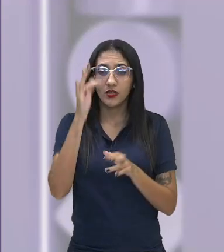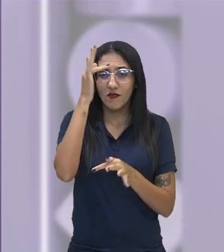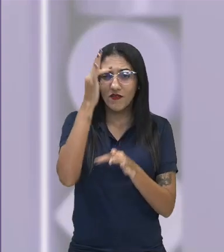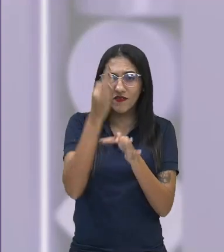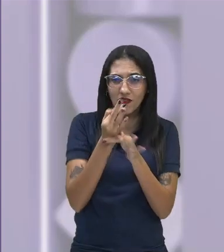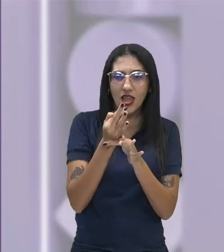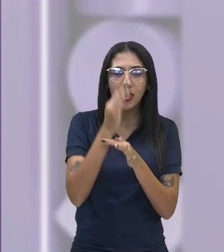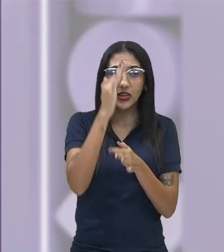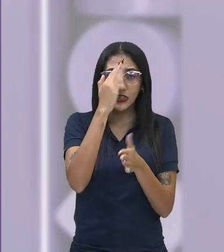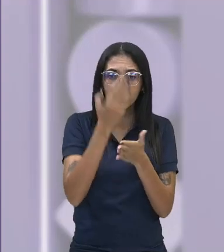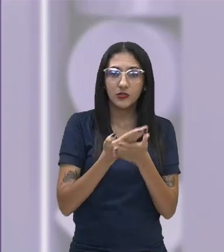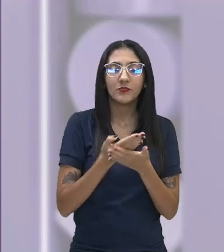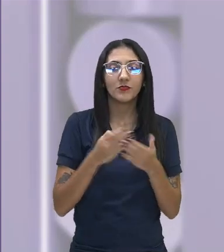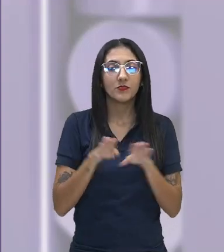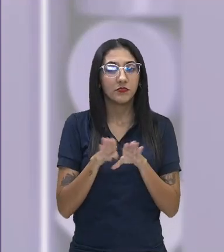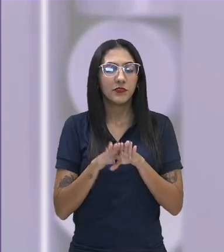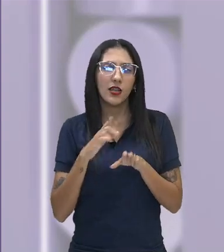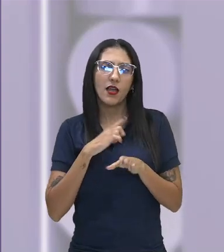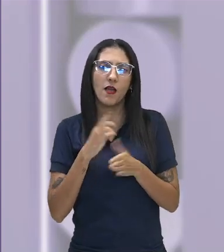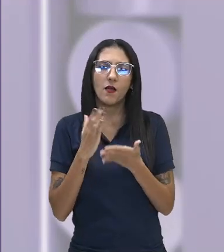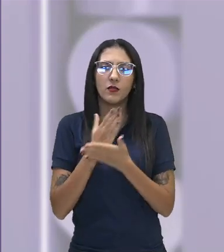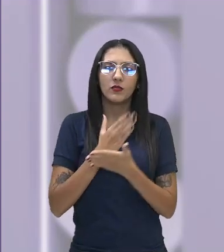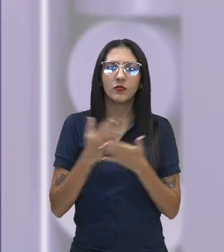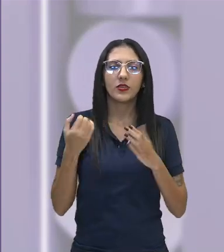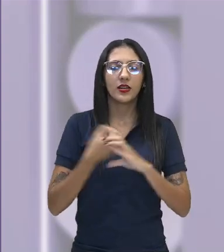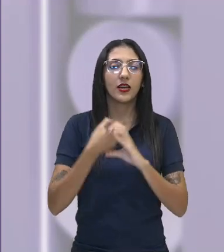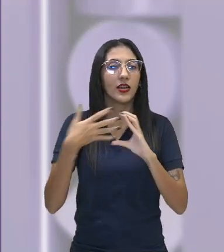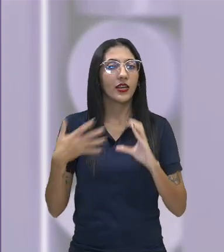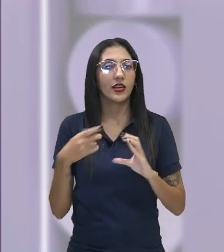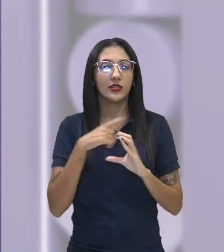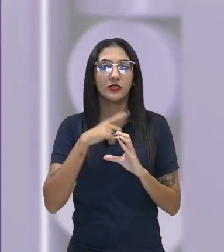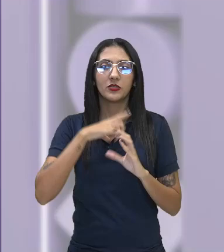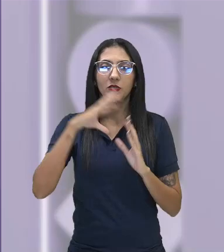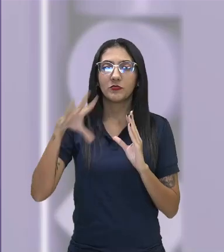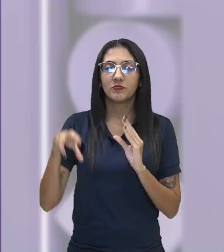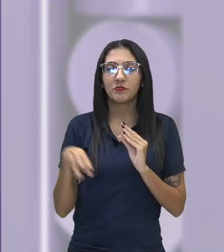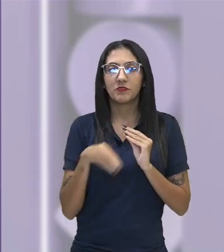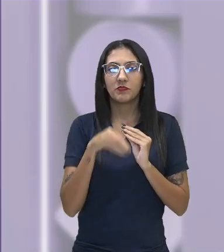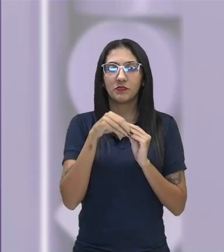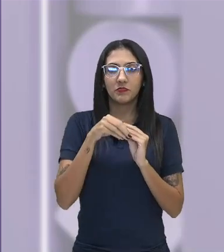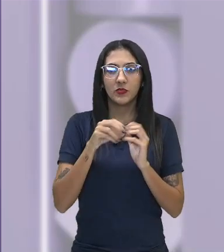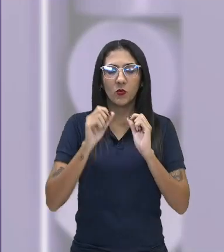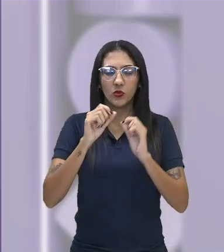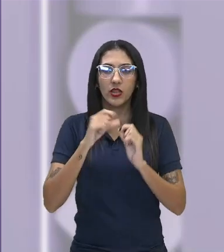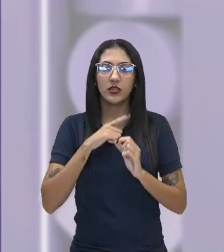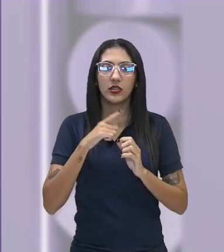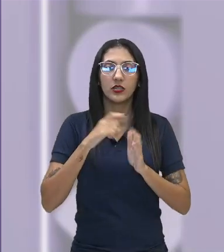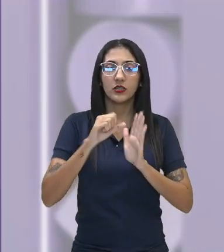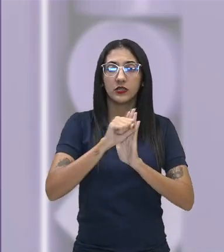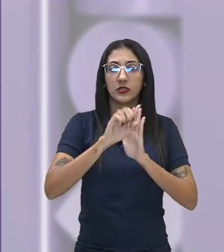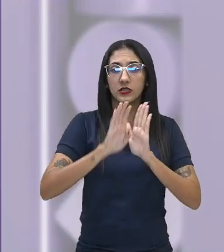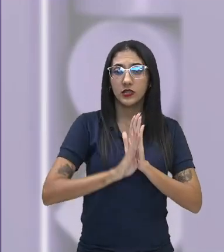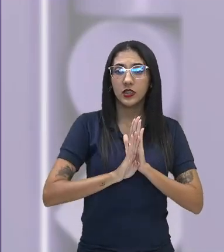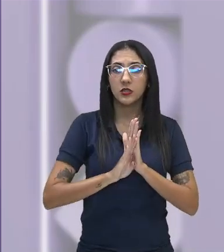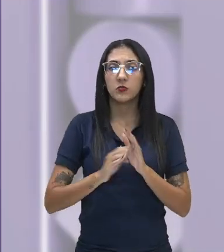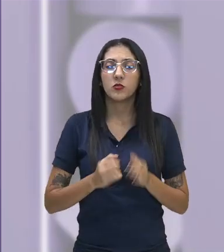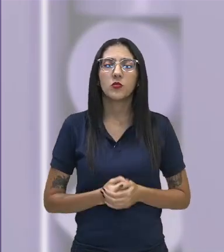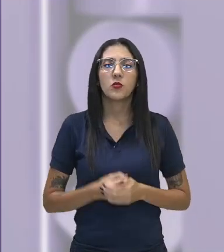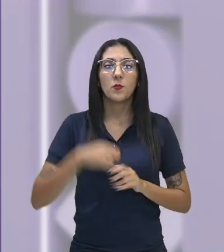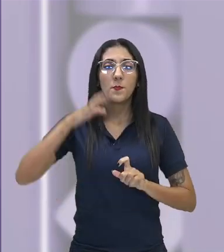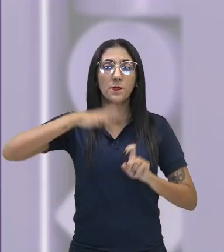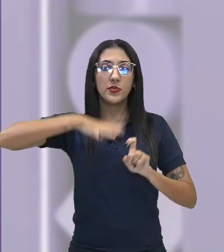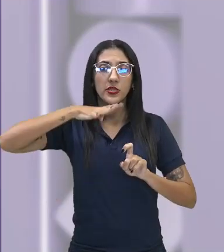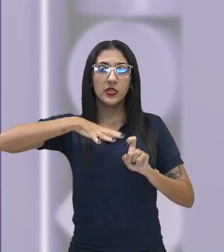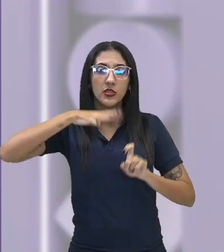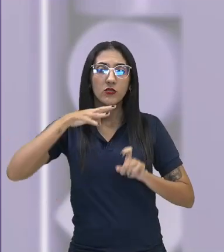crença, nós temos também elementos que compõem as tradições religiosas, que são os símbolos, os mitos e